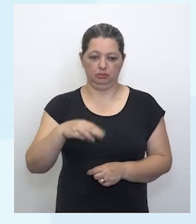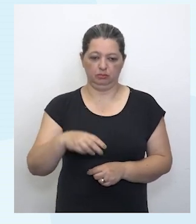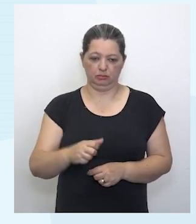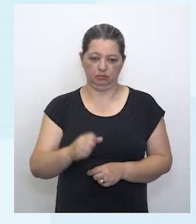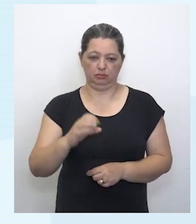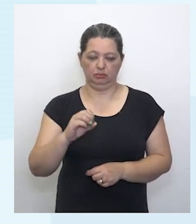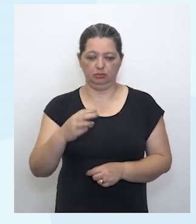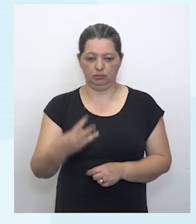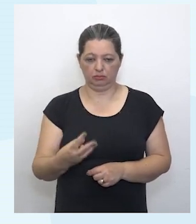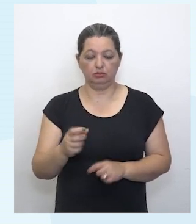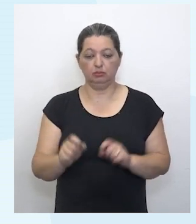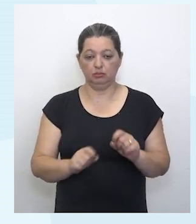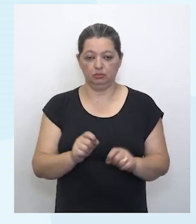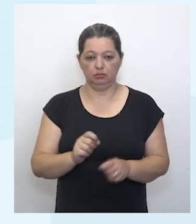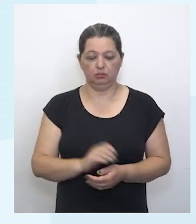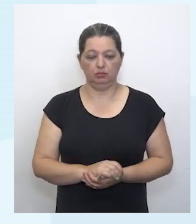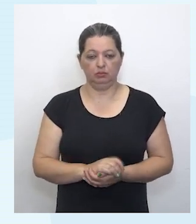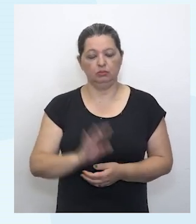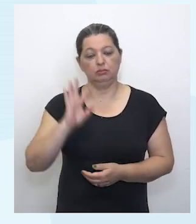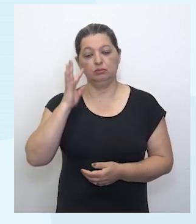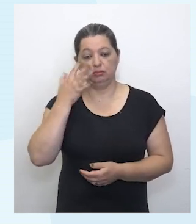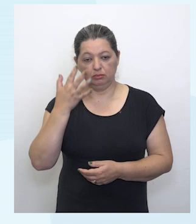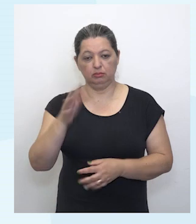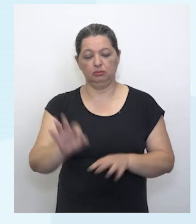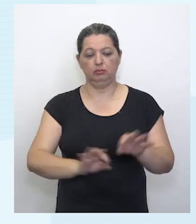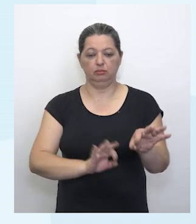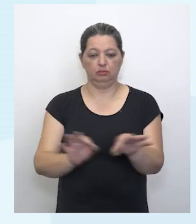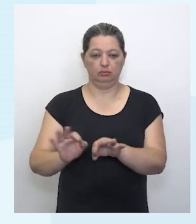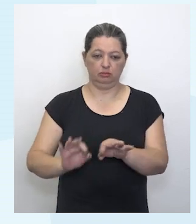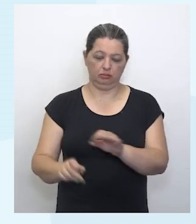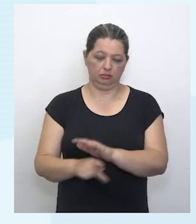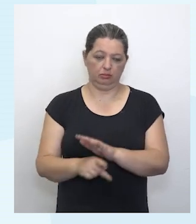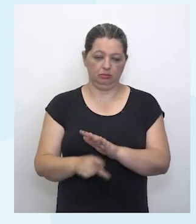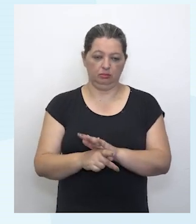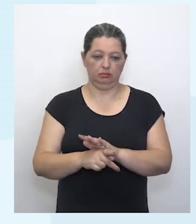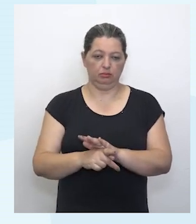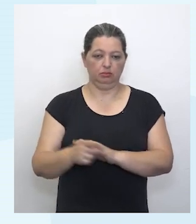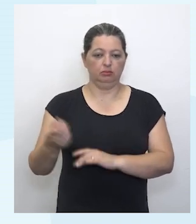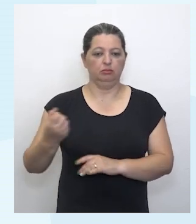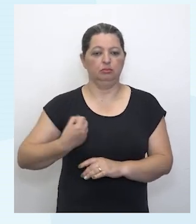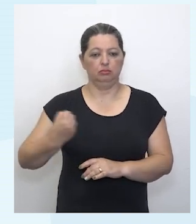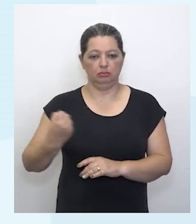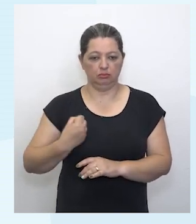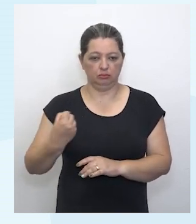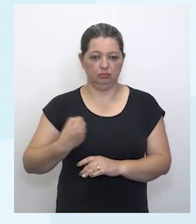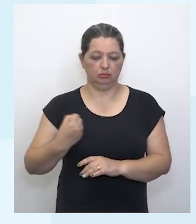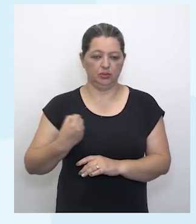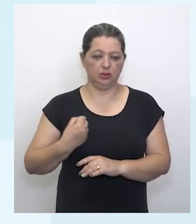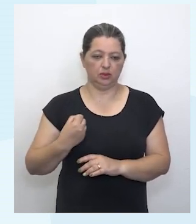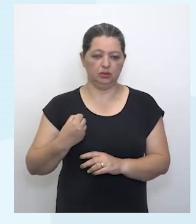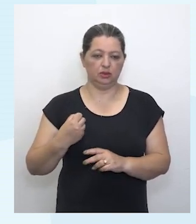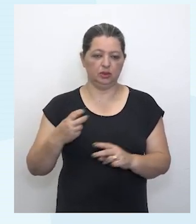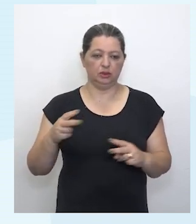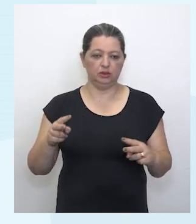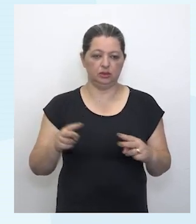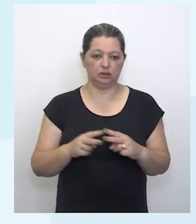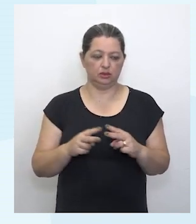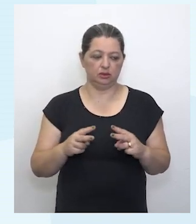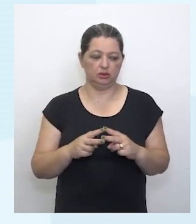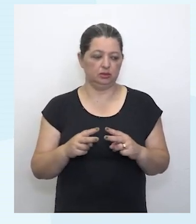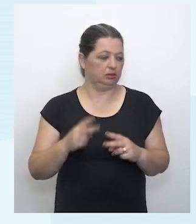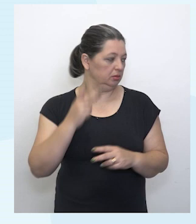EF04-MA03, que é resolver e elaborar situações, problemas com números naturais, envolvendo